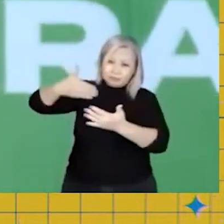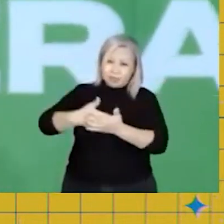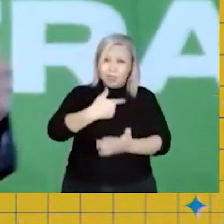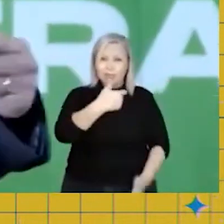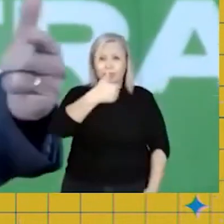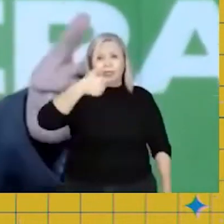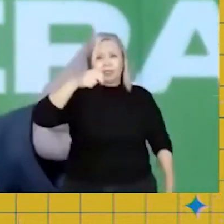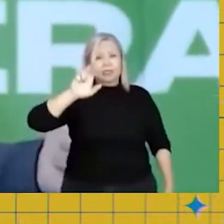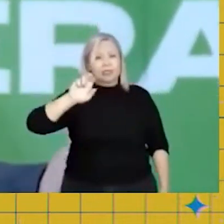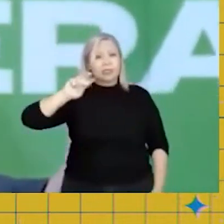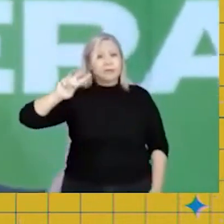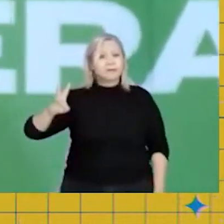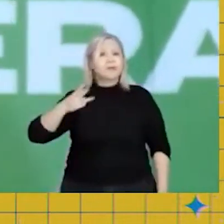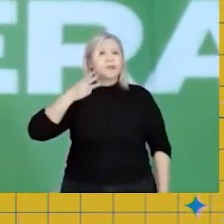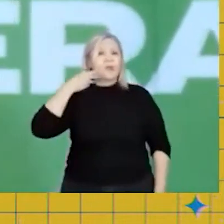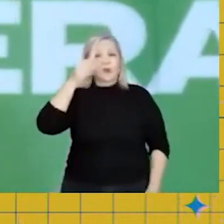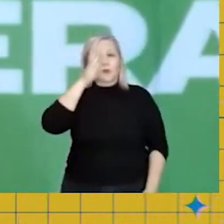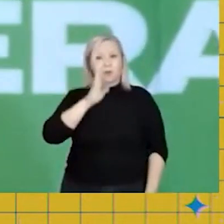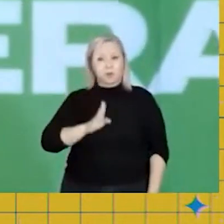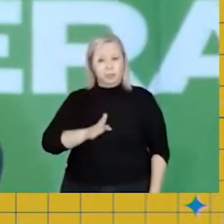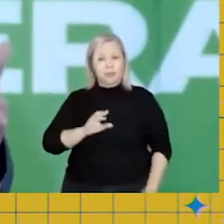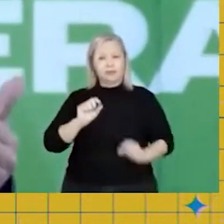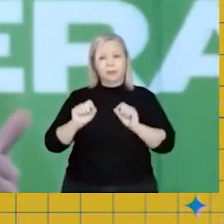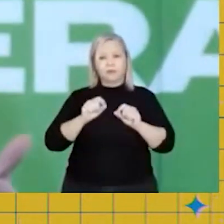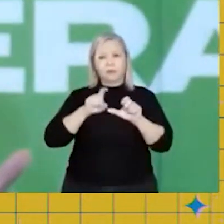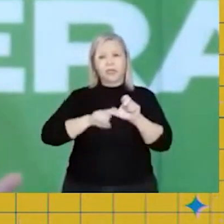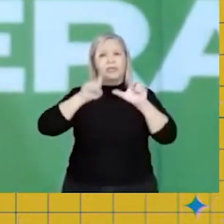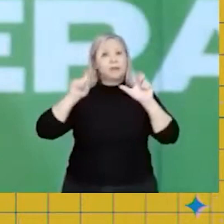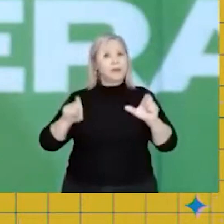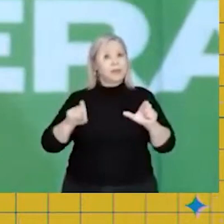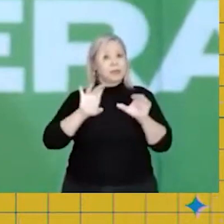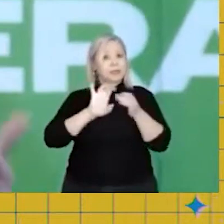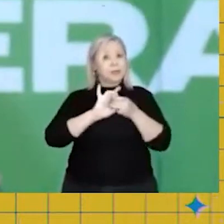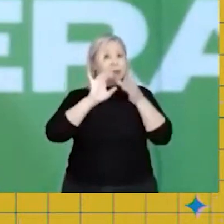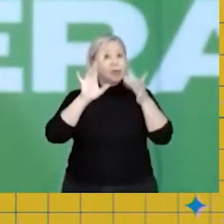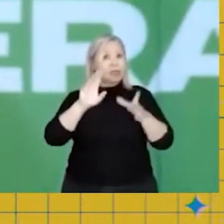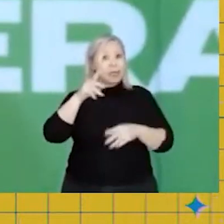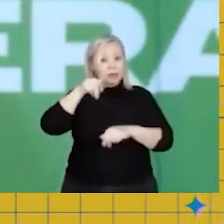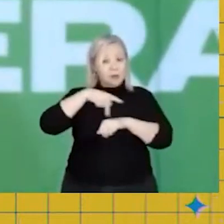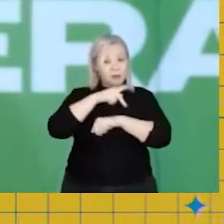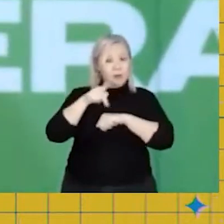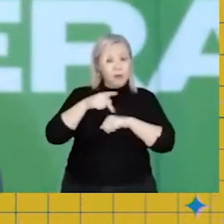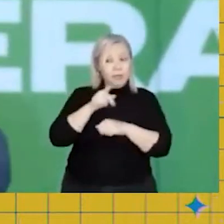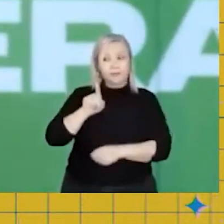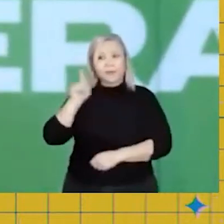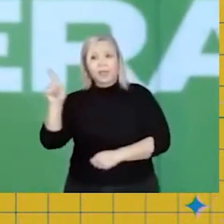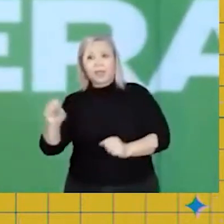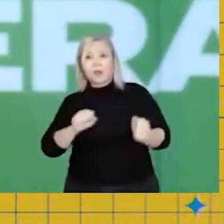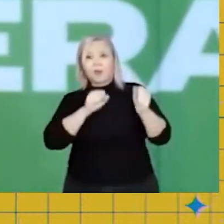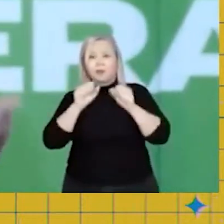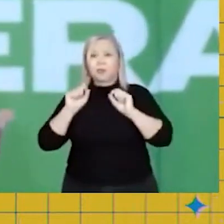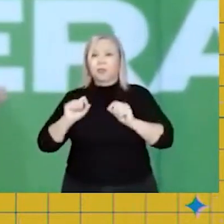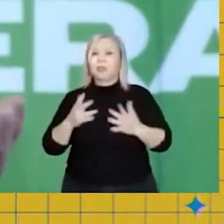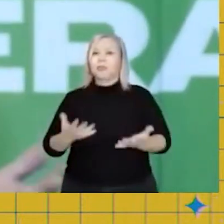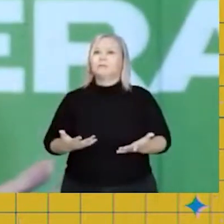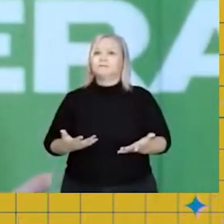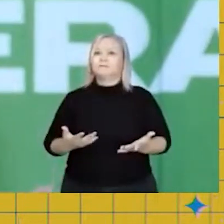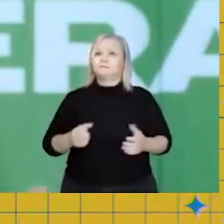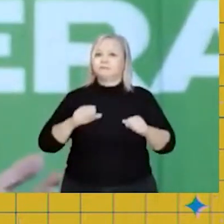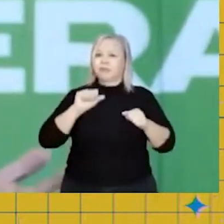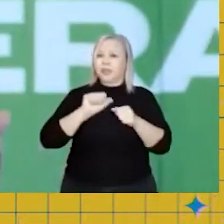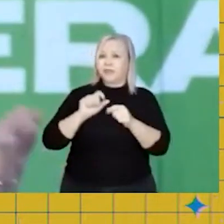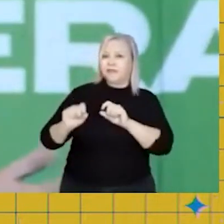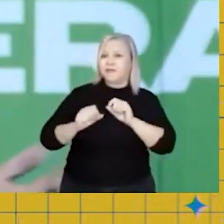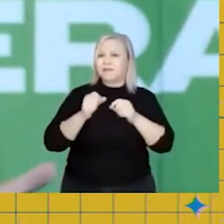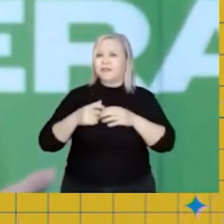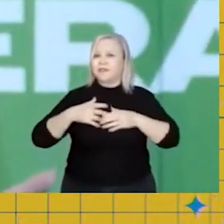contas, é a independência do nosso país e ele poderia ter tido a grandeza de fazer uma grande festa para o povo